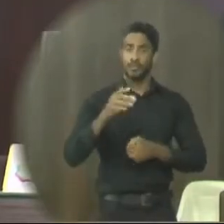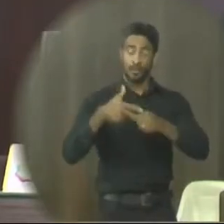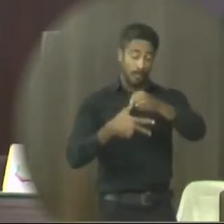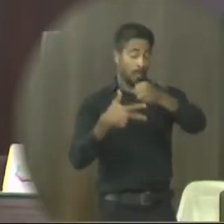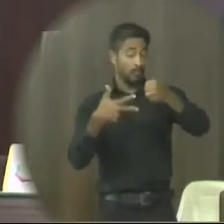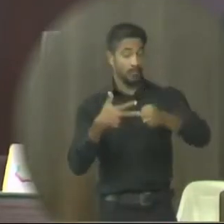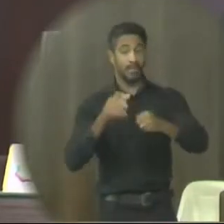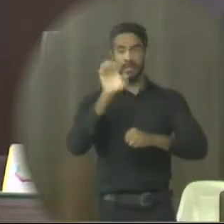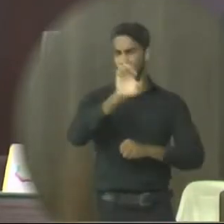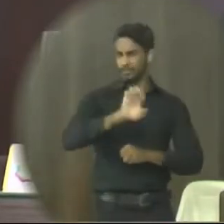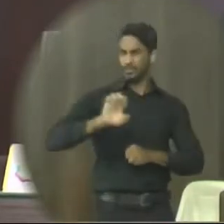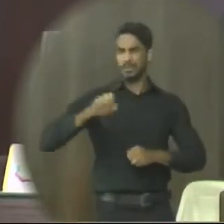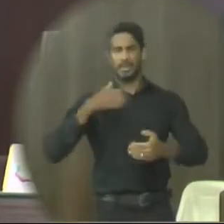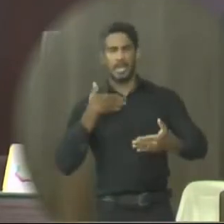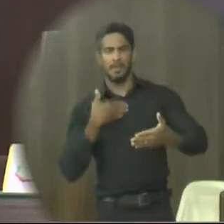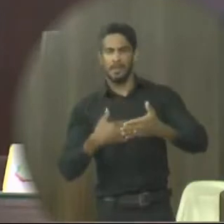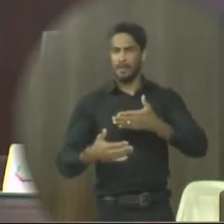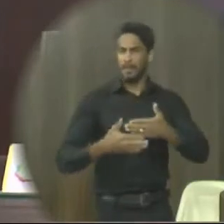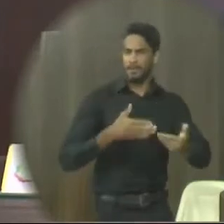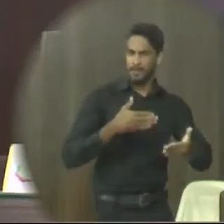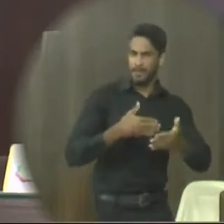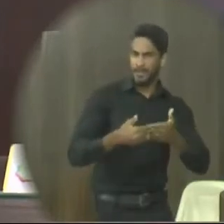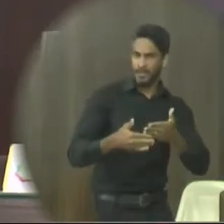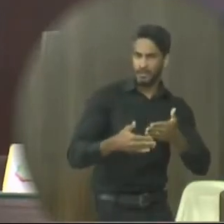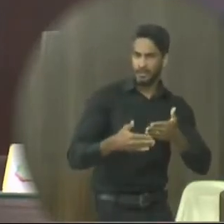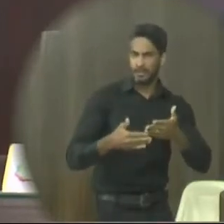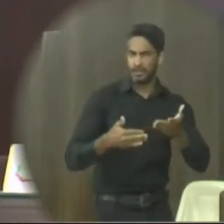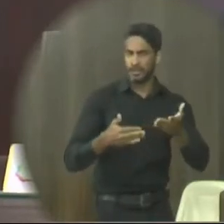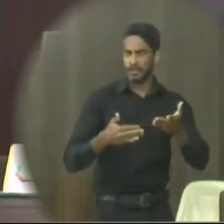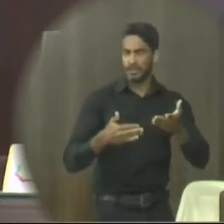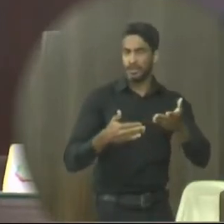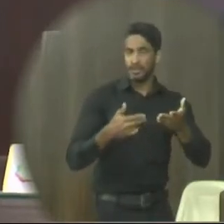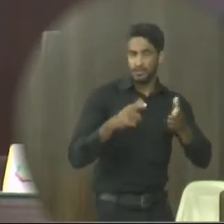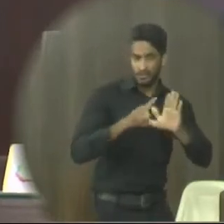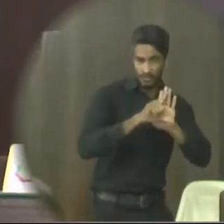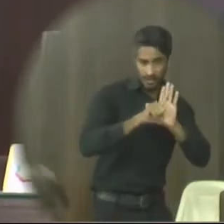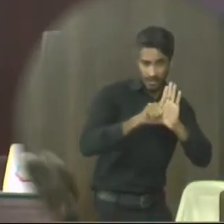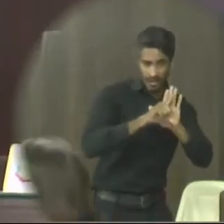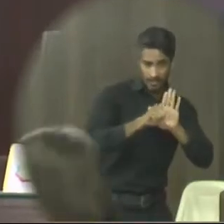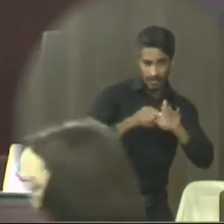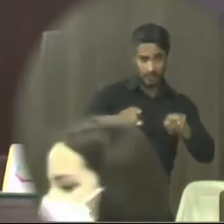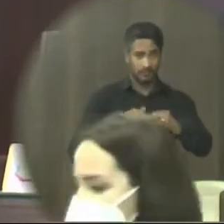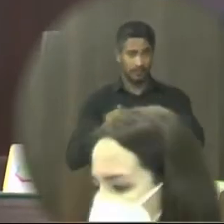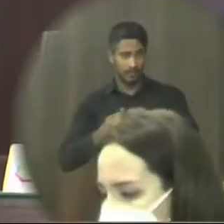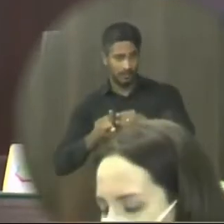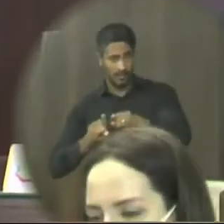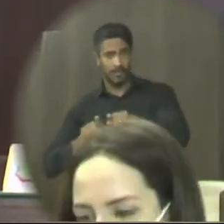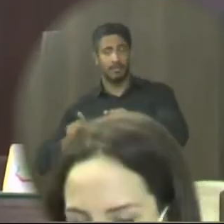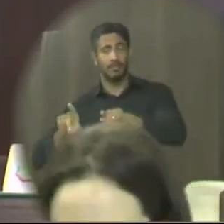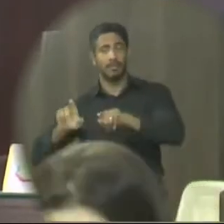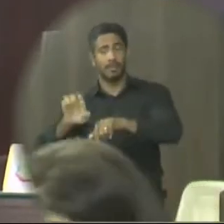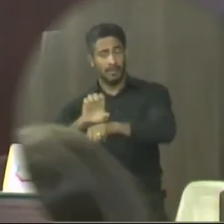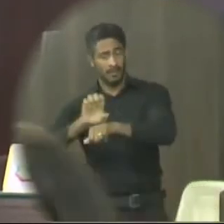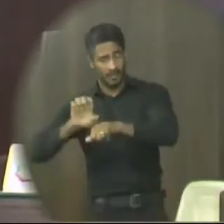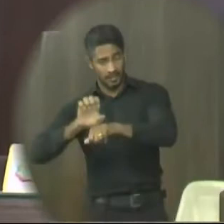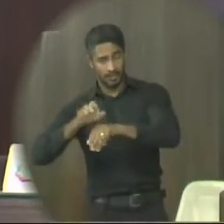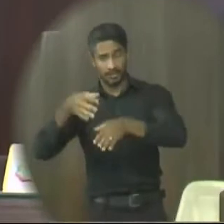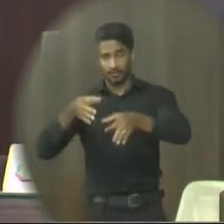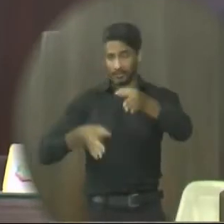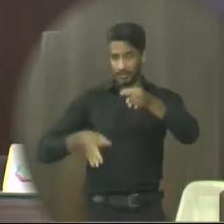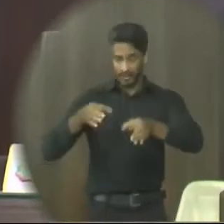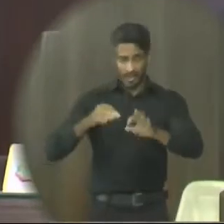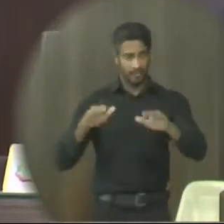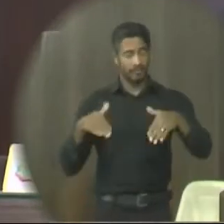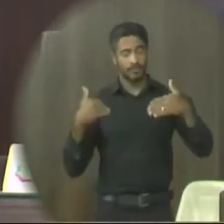Estado independente e harmônico entre si o Legislativo e o Executivo e o Judiciário. Dessa